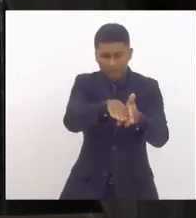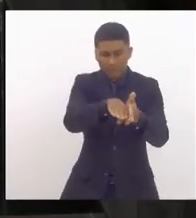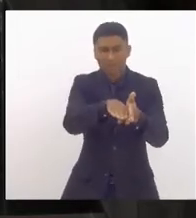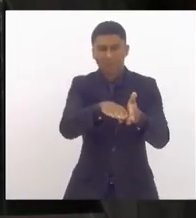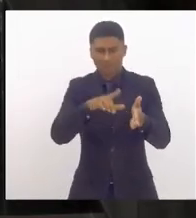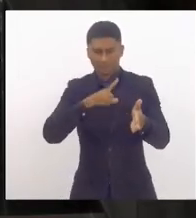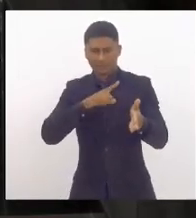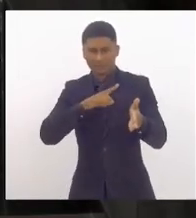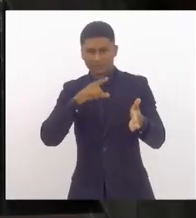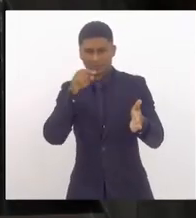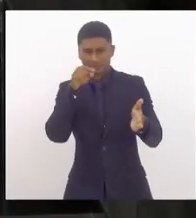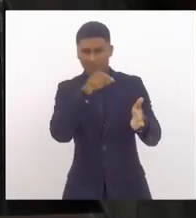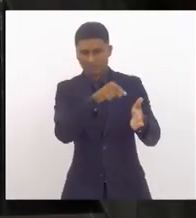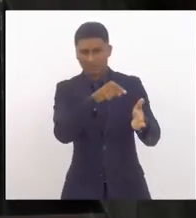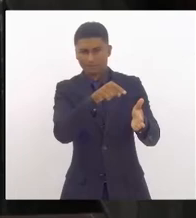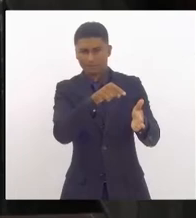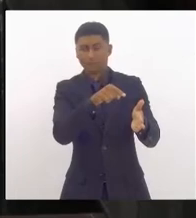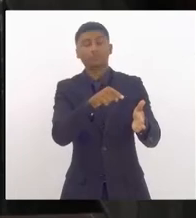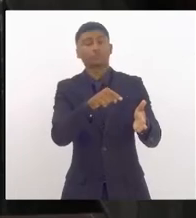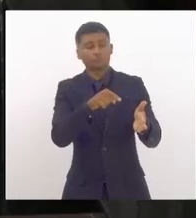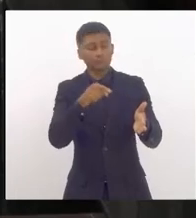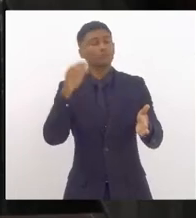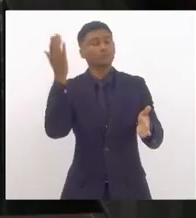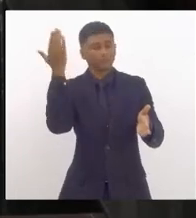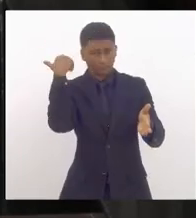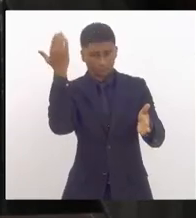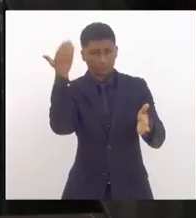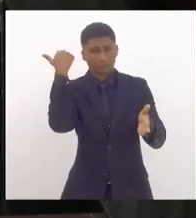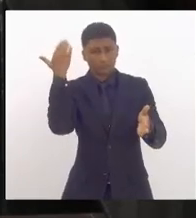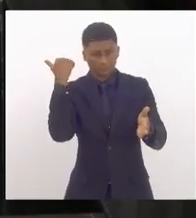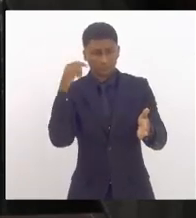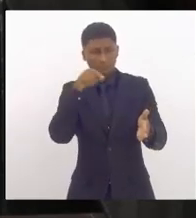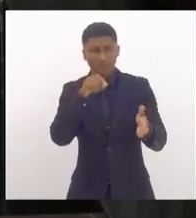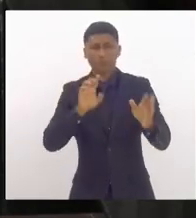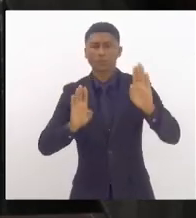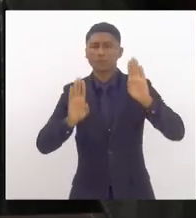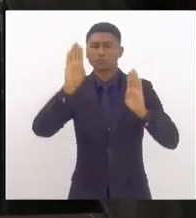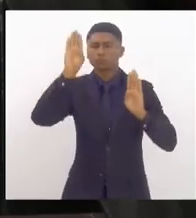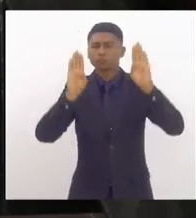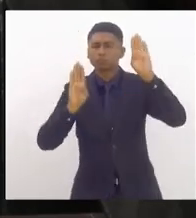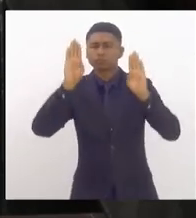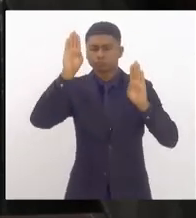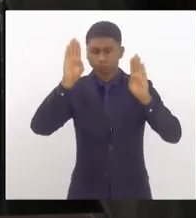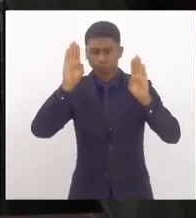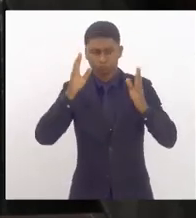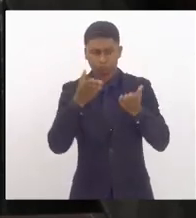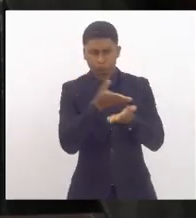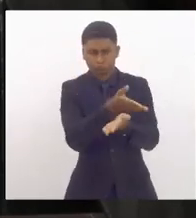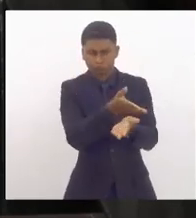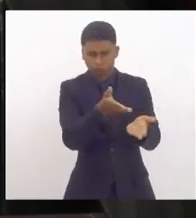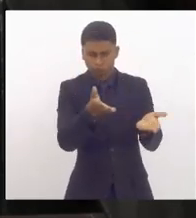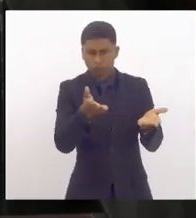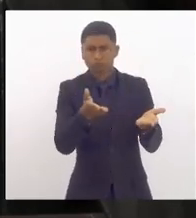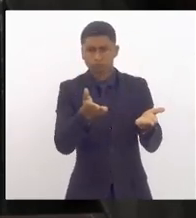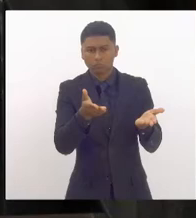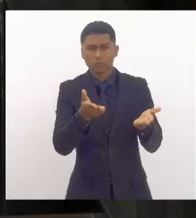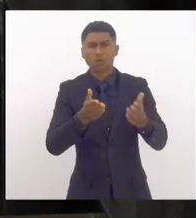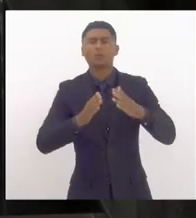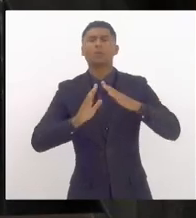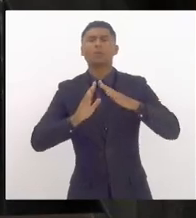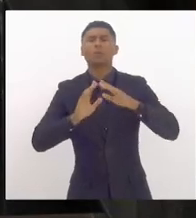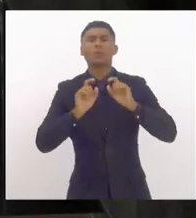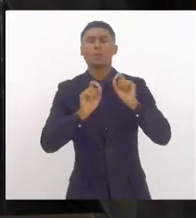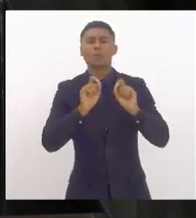que já foi declarada pelos concessionários que não a desejam mais